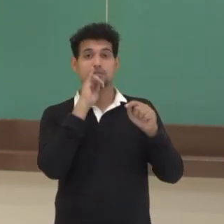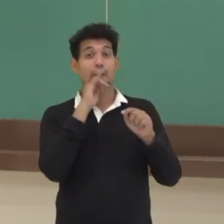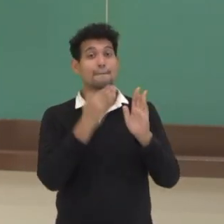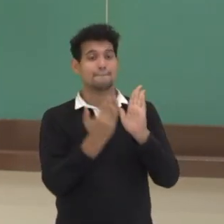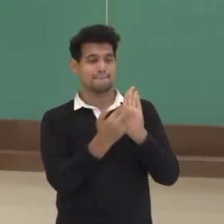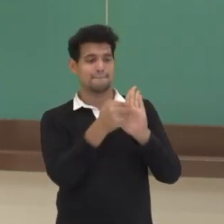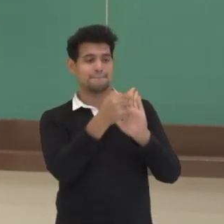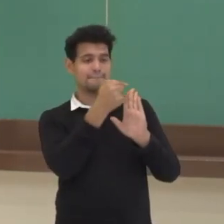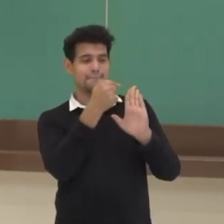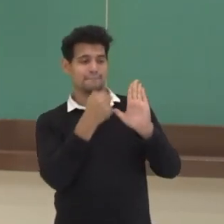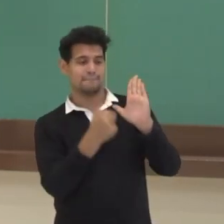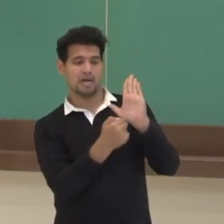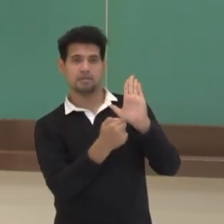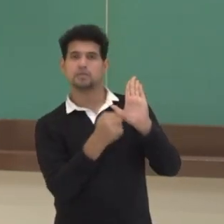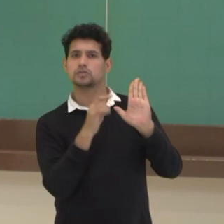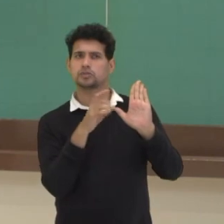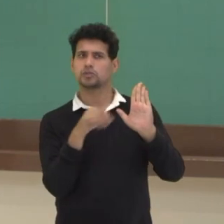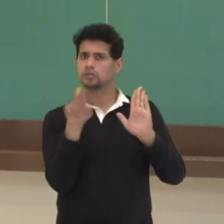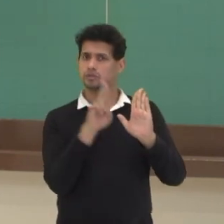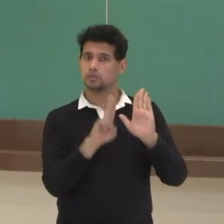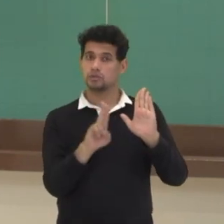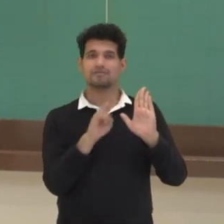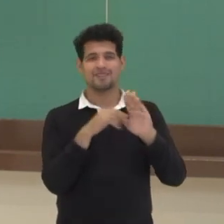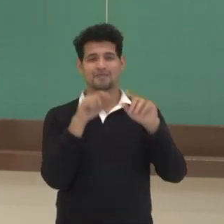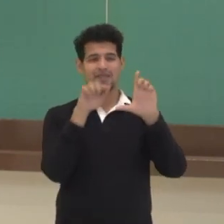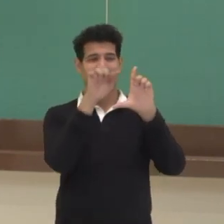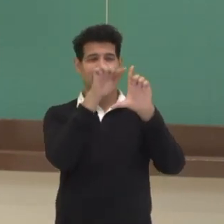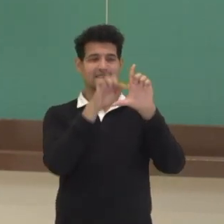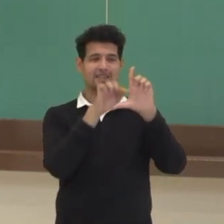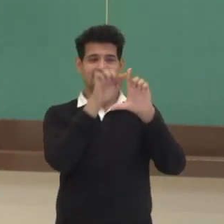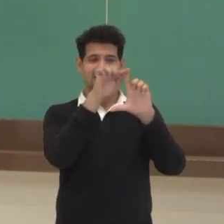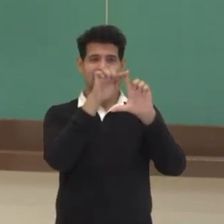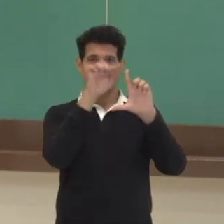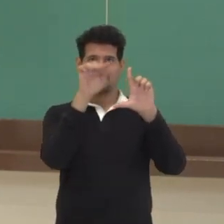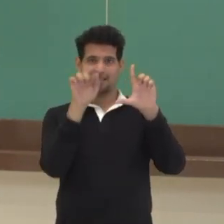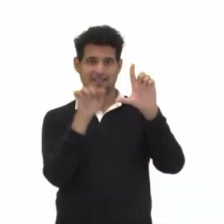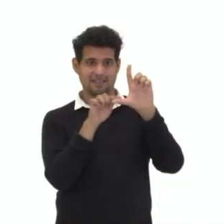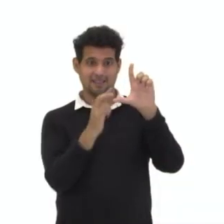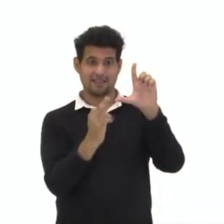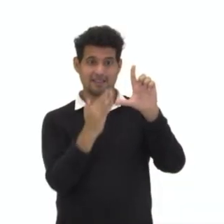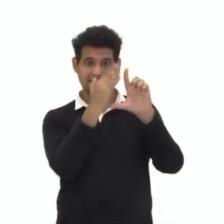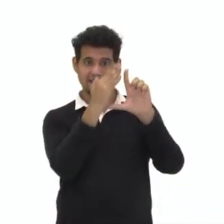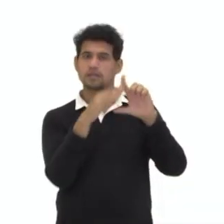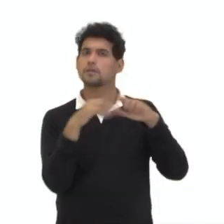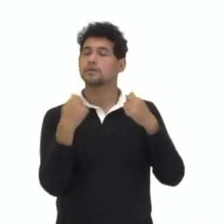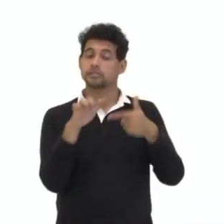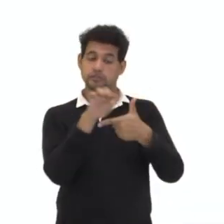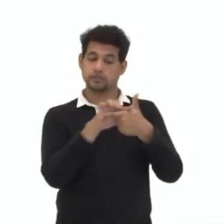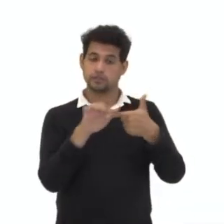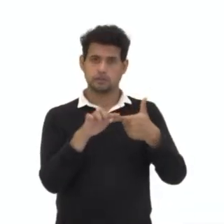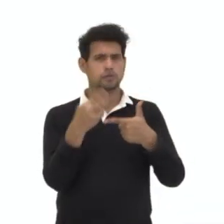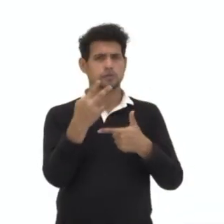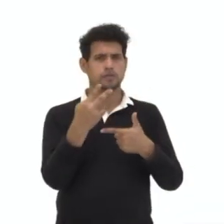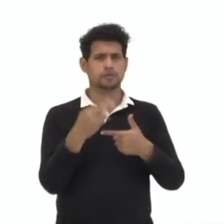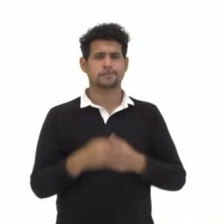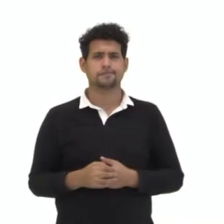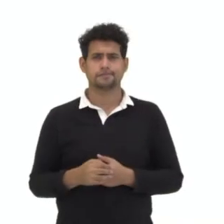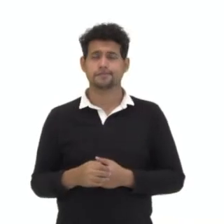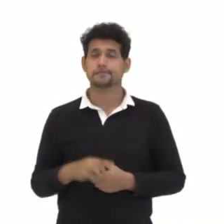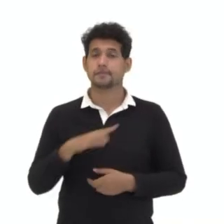devo fazer? Pegar essa medida que eu acabei de encontrar e dividir por 2. Então, aqui no caso, eu vou